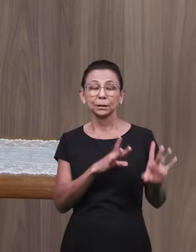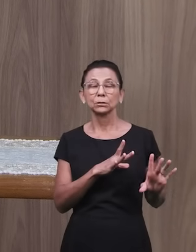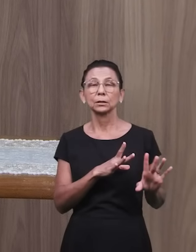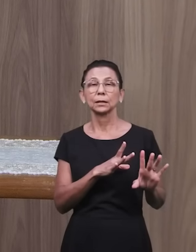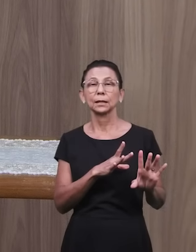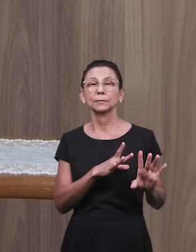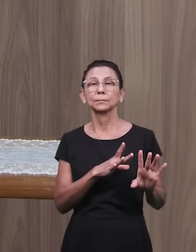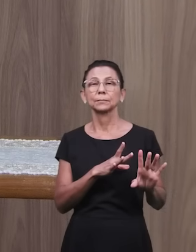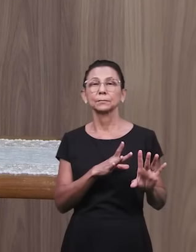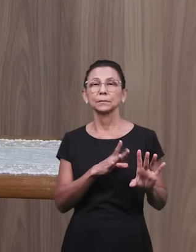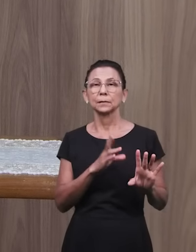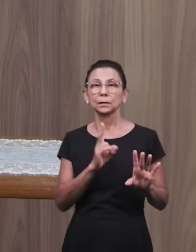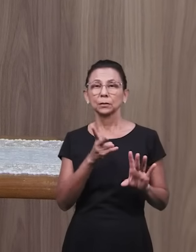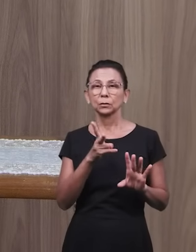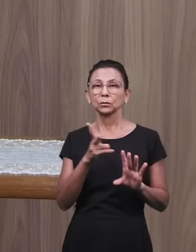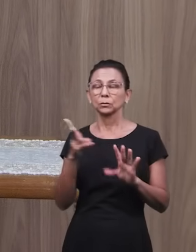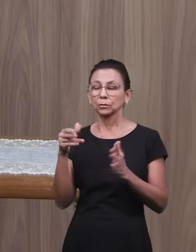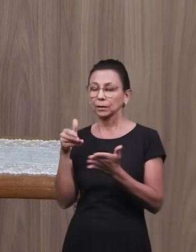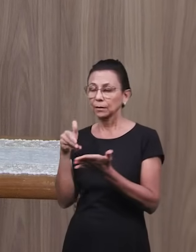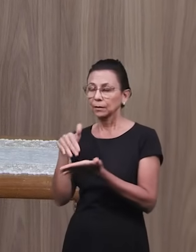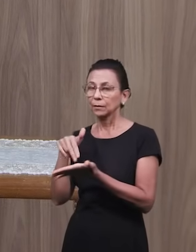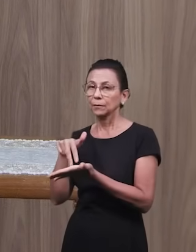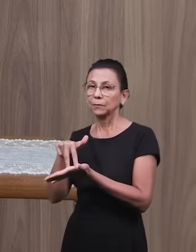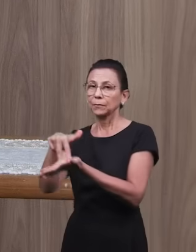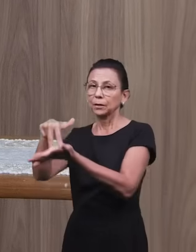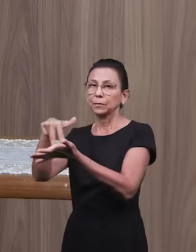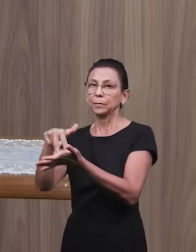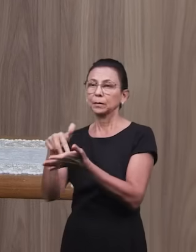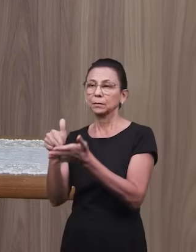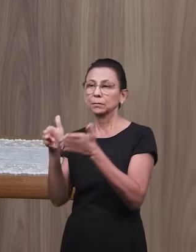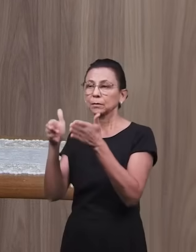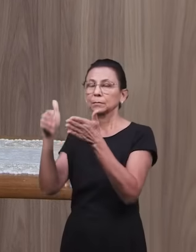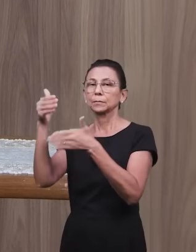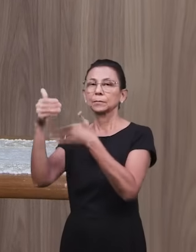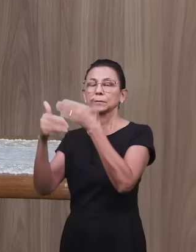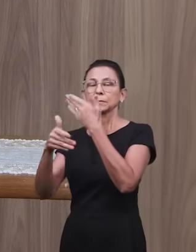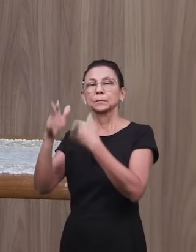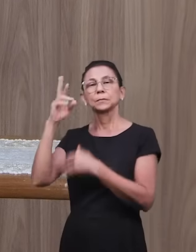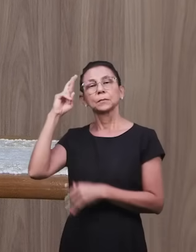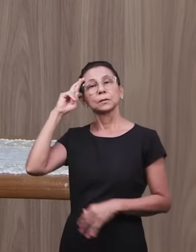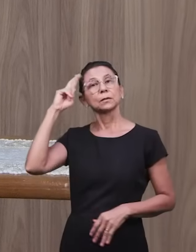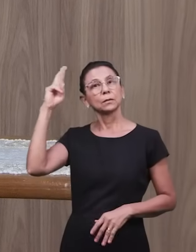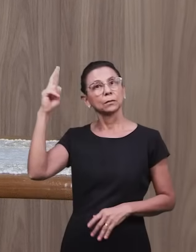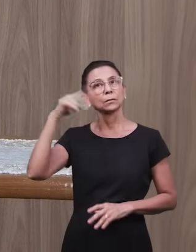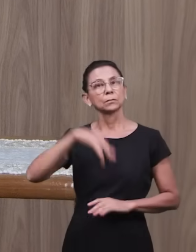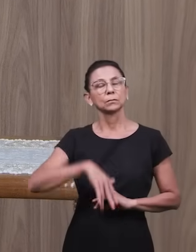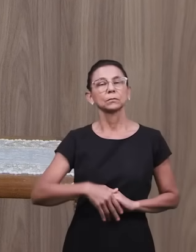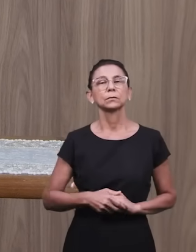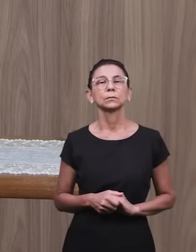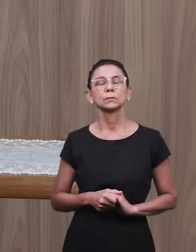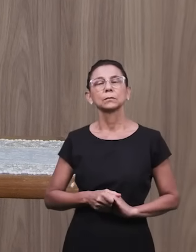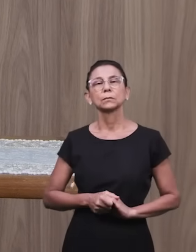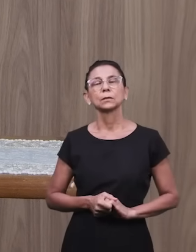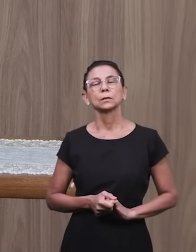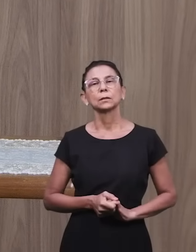caminho. E aqui na palavra gloriosa do Senhor, o Senhor mostra que